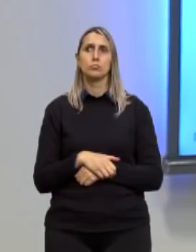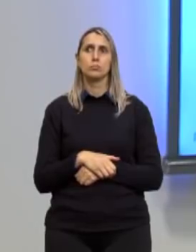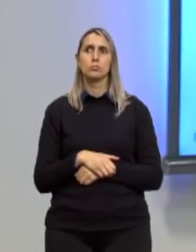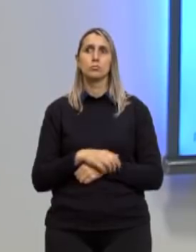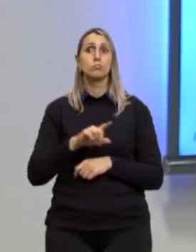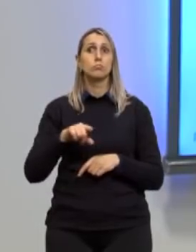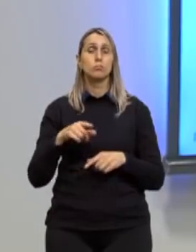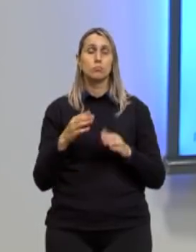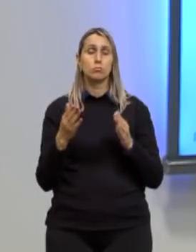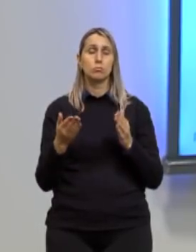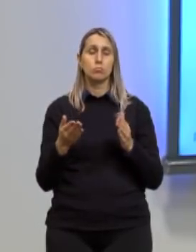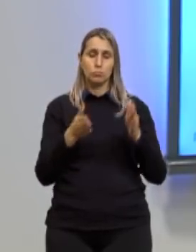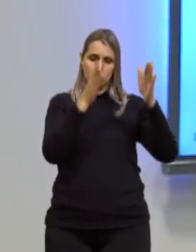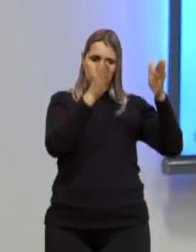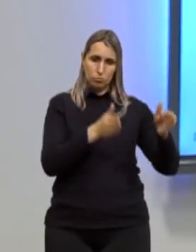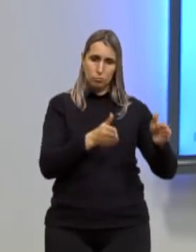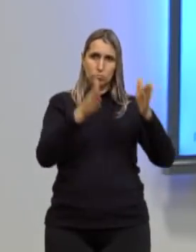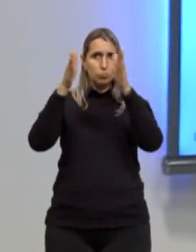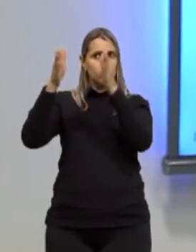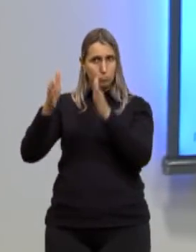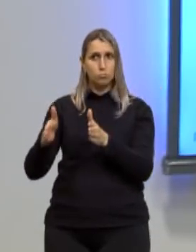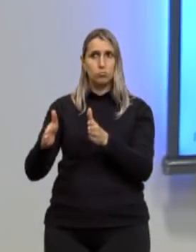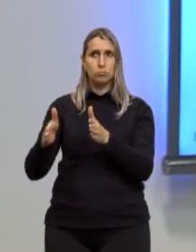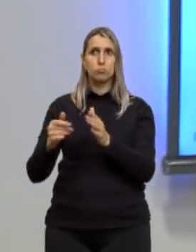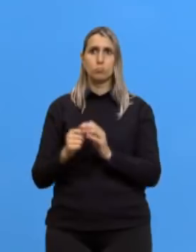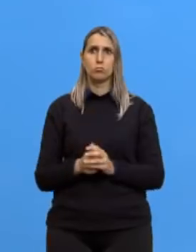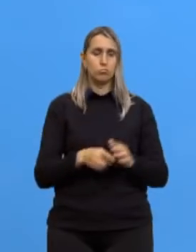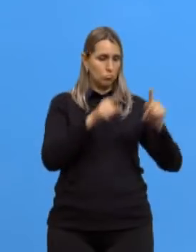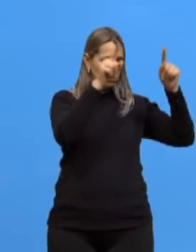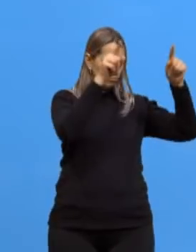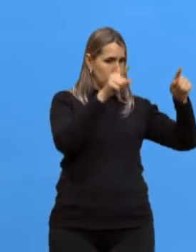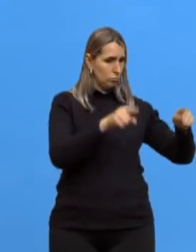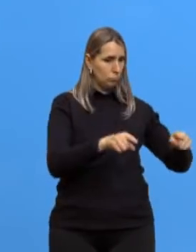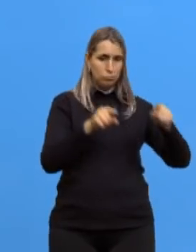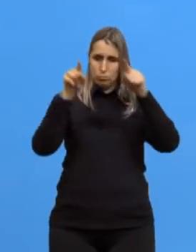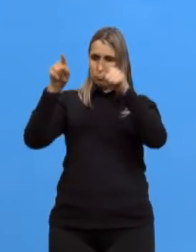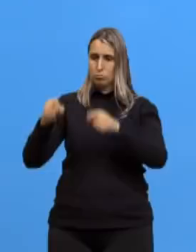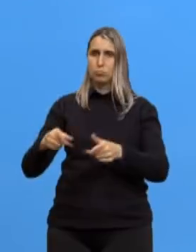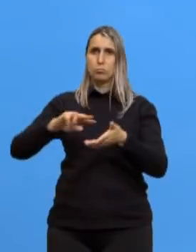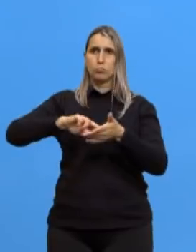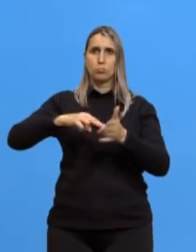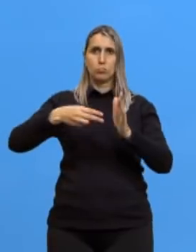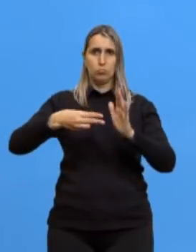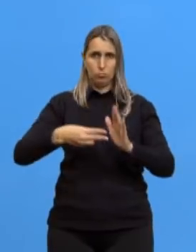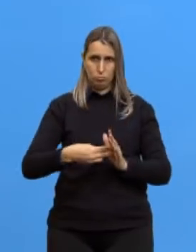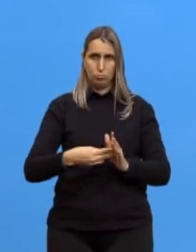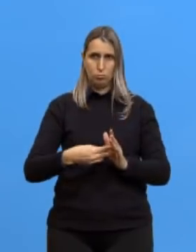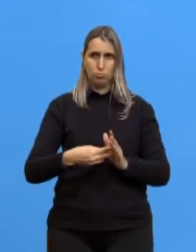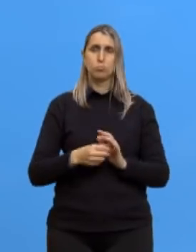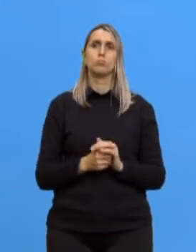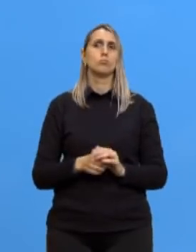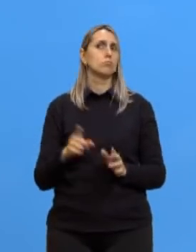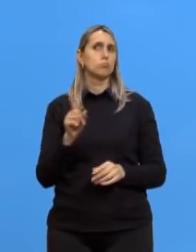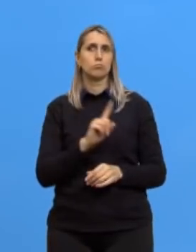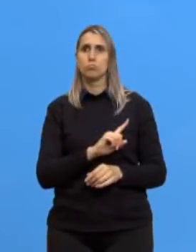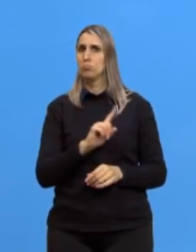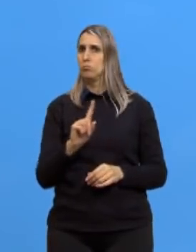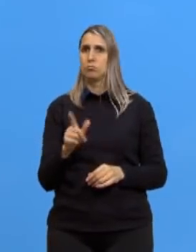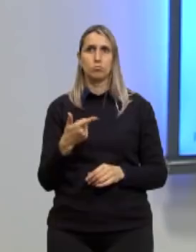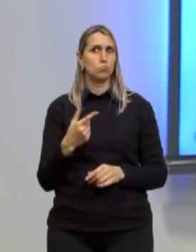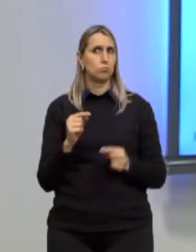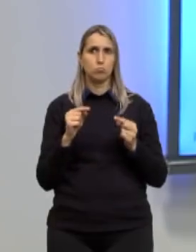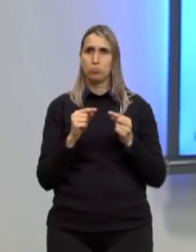são paralelos são paralelos significa que esse segmento de reta não